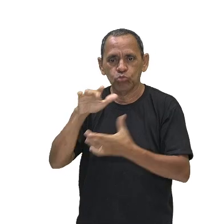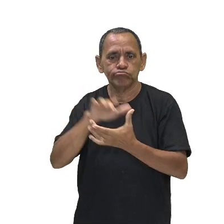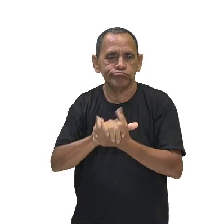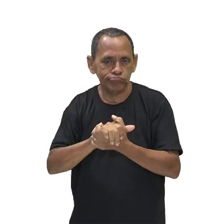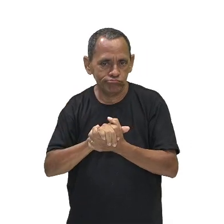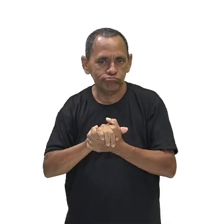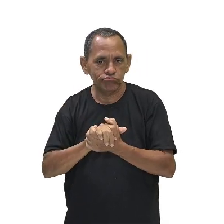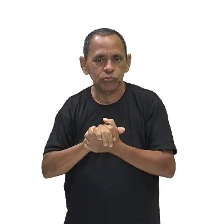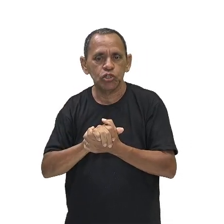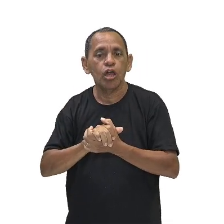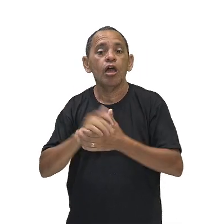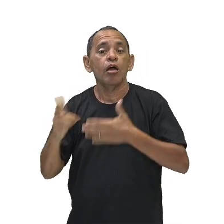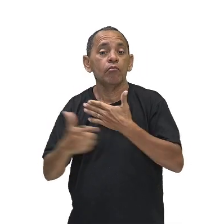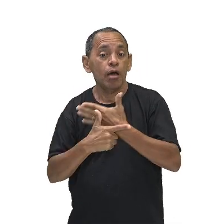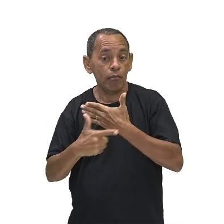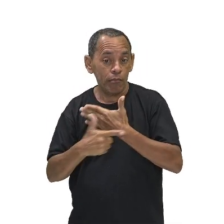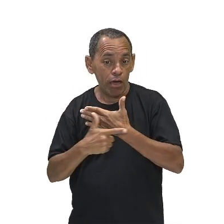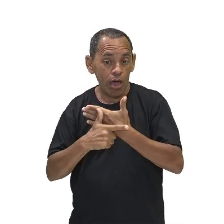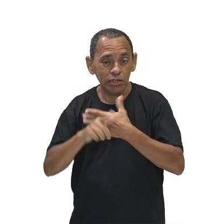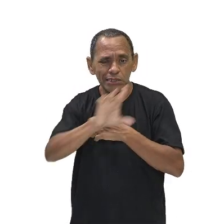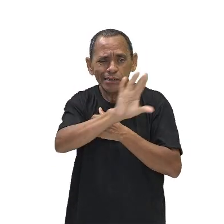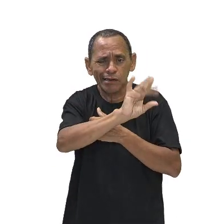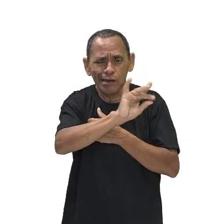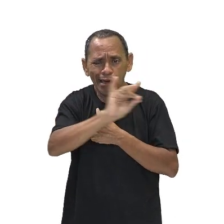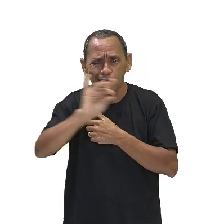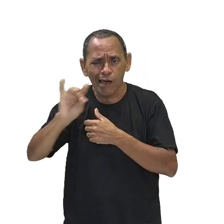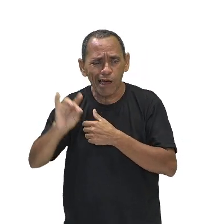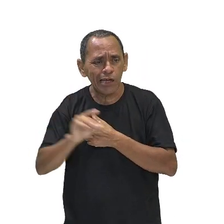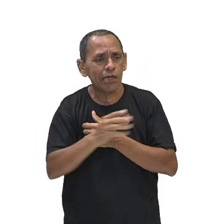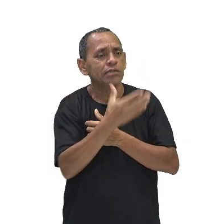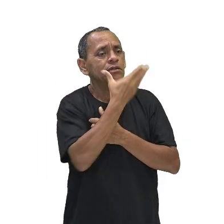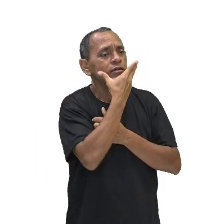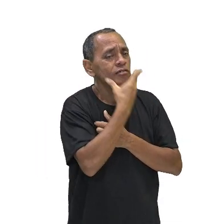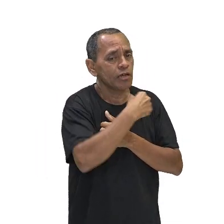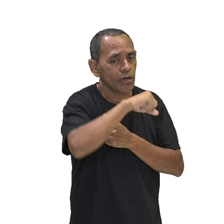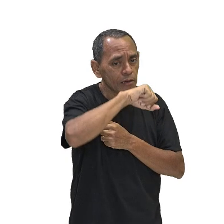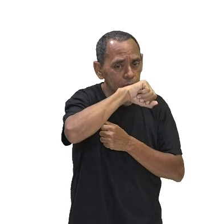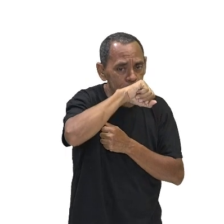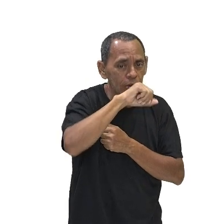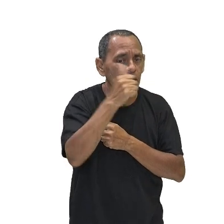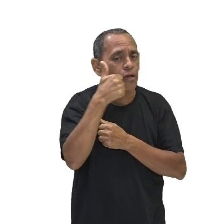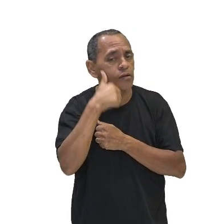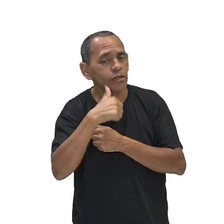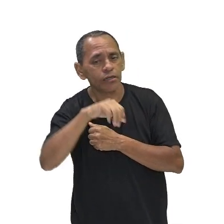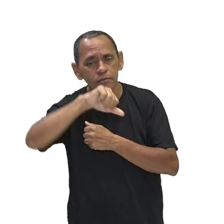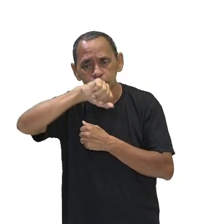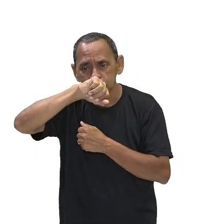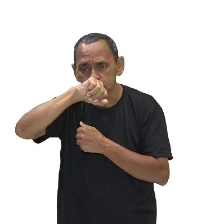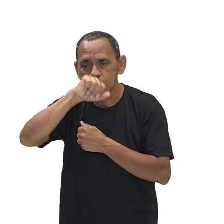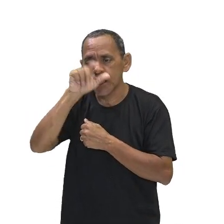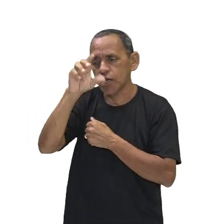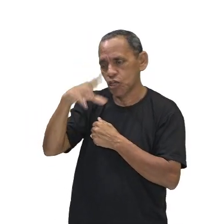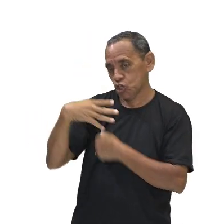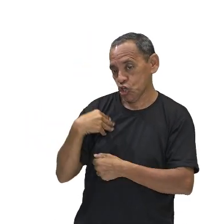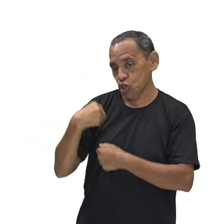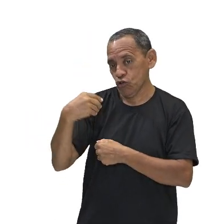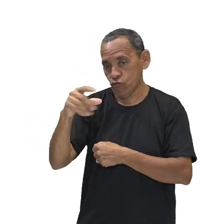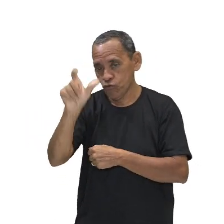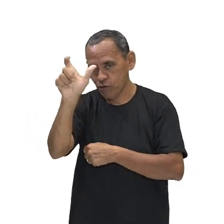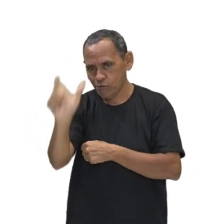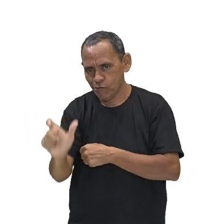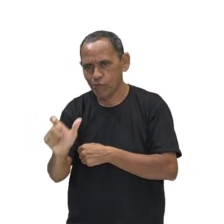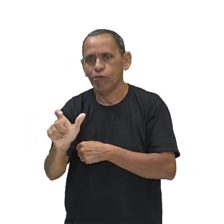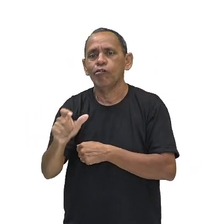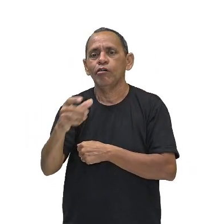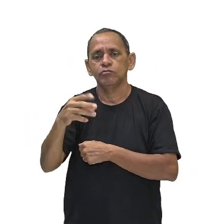de cada membro da família. Pai faz isso, mãe faz aquilo, o filho tem esse dever, o